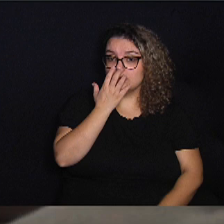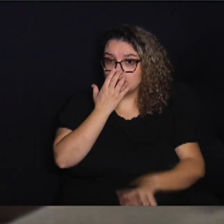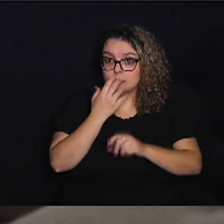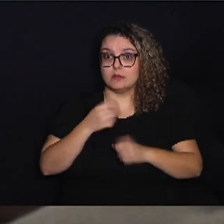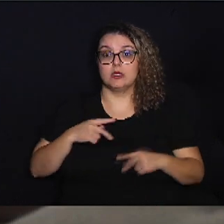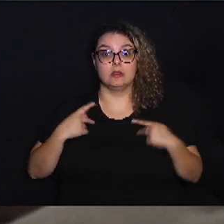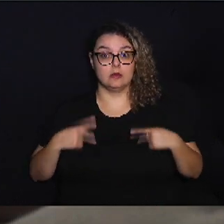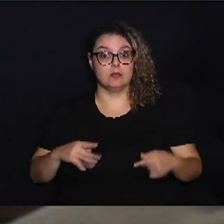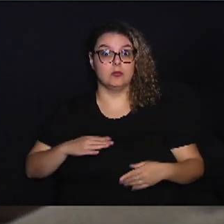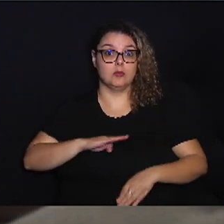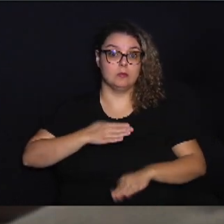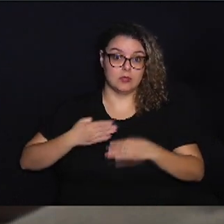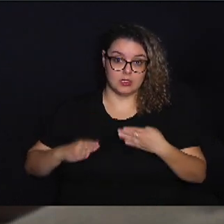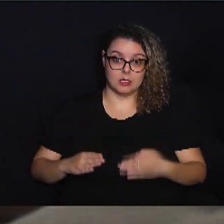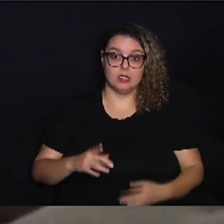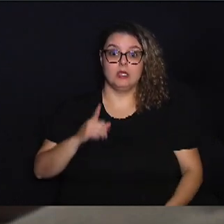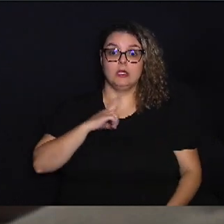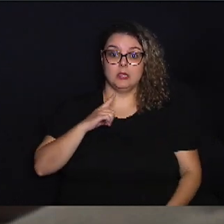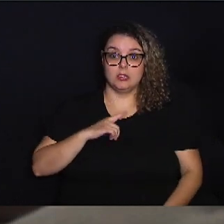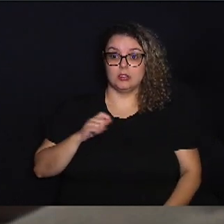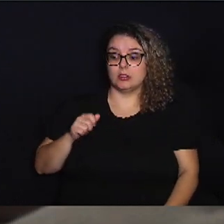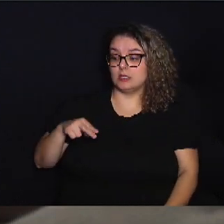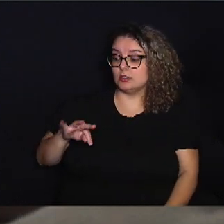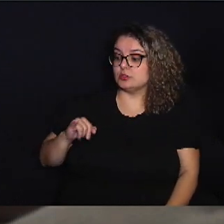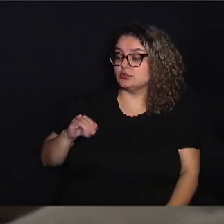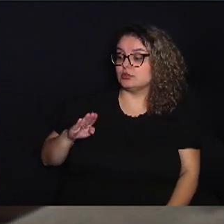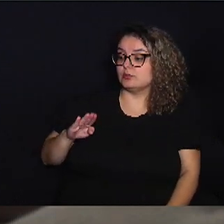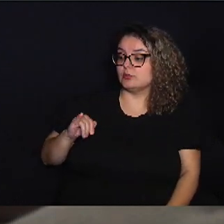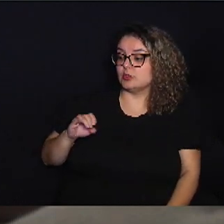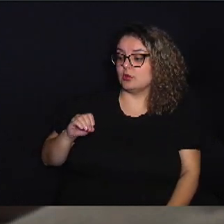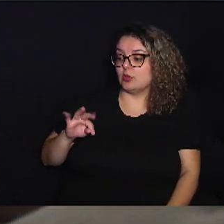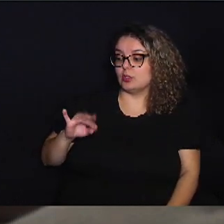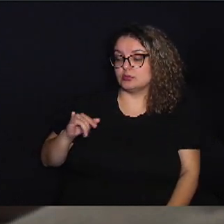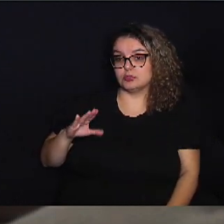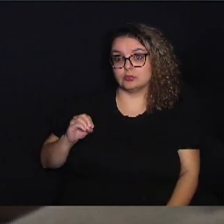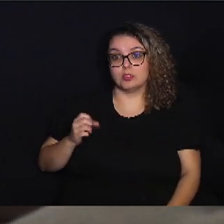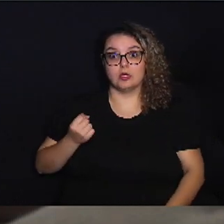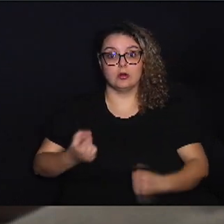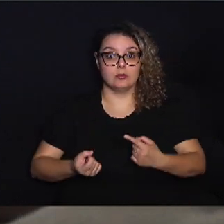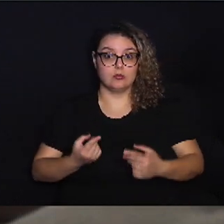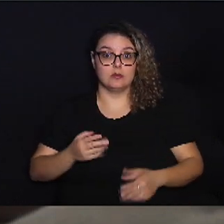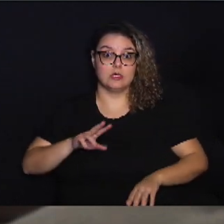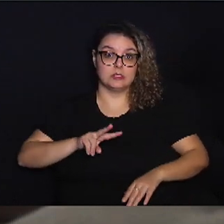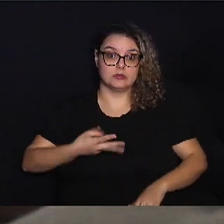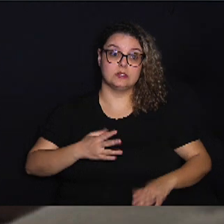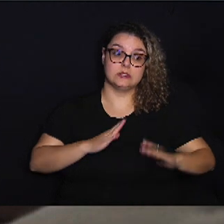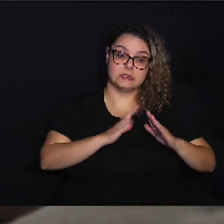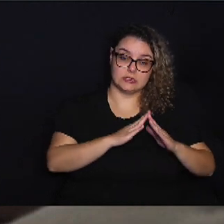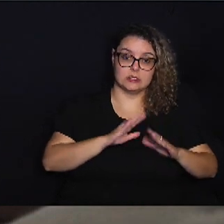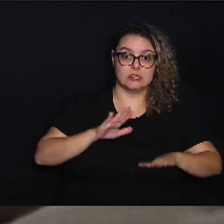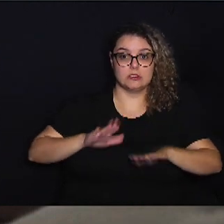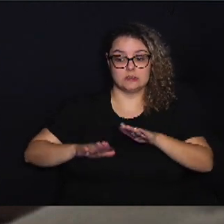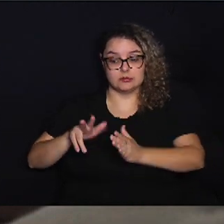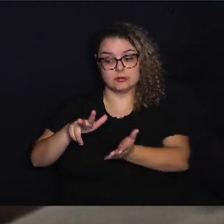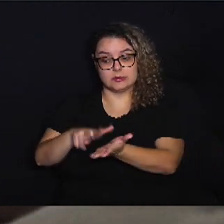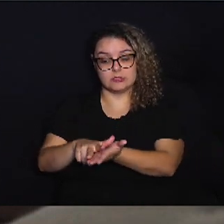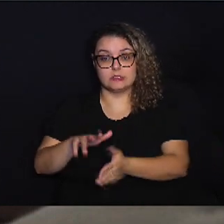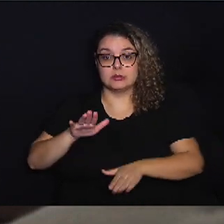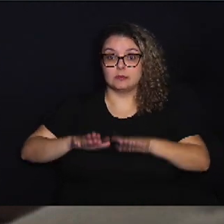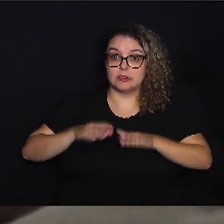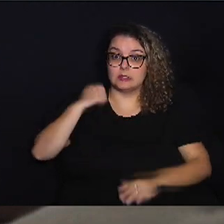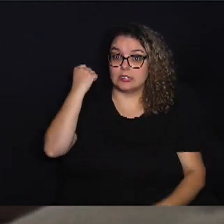pneumonia por bactéria, nós temos que dar antibiótico. Algumas vezes em casa, algumas vezes internado, dependendo da gravidade do